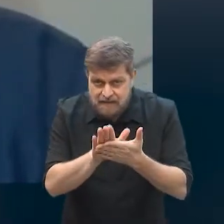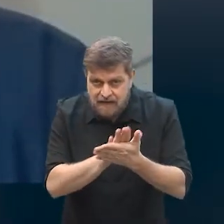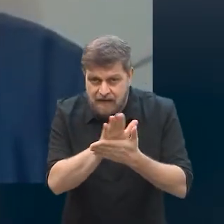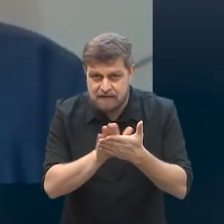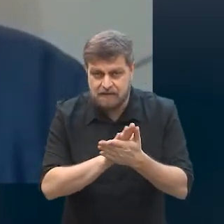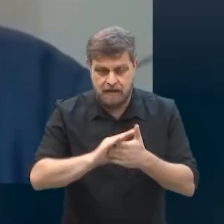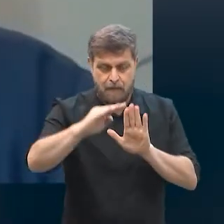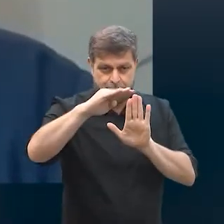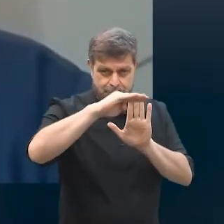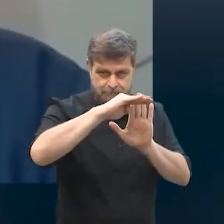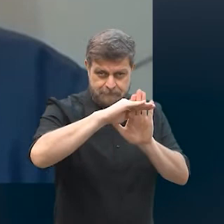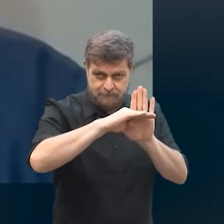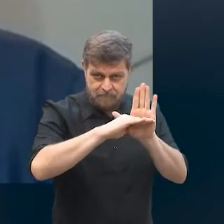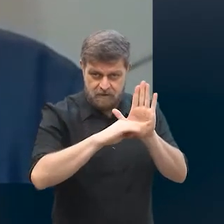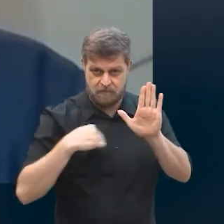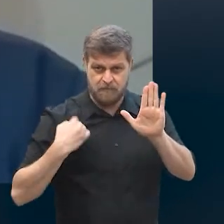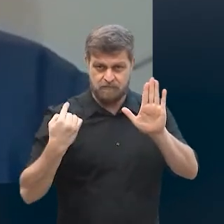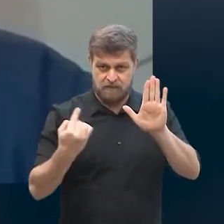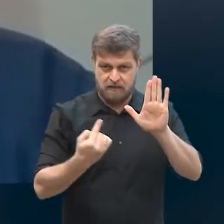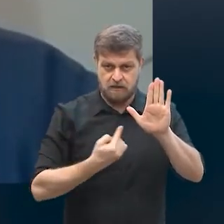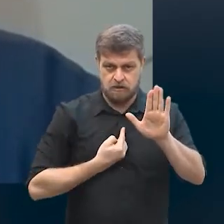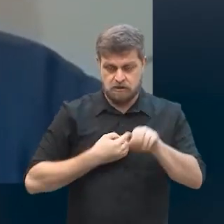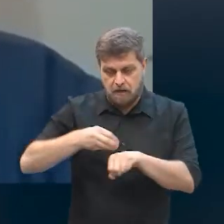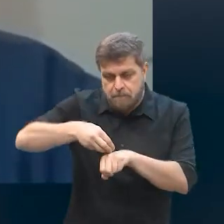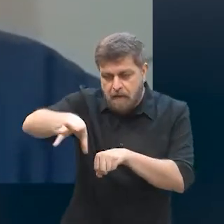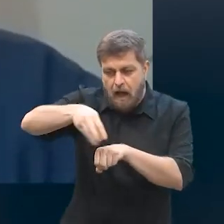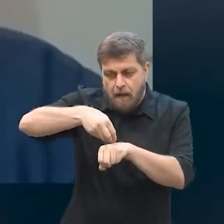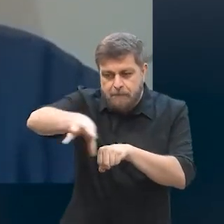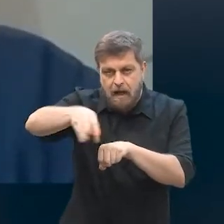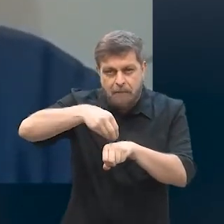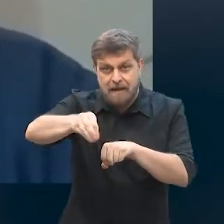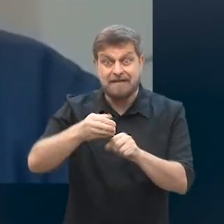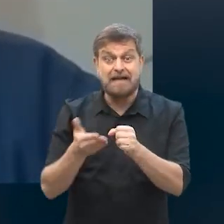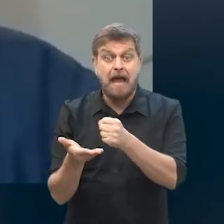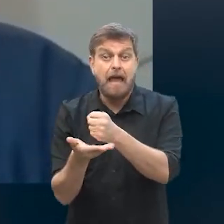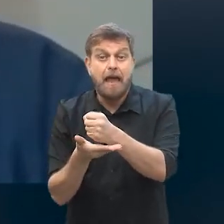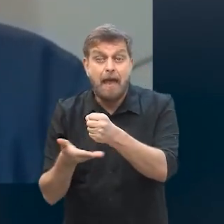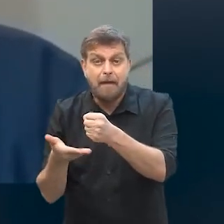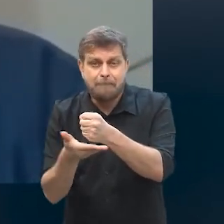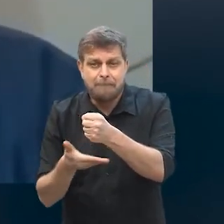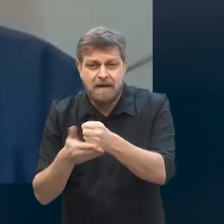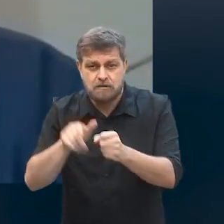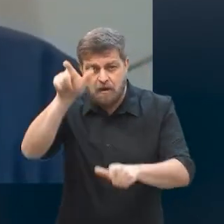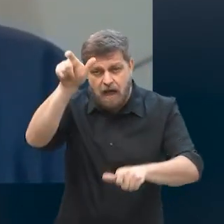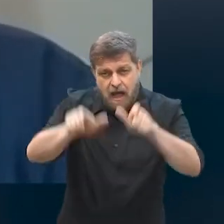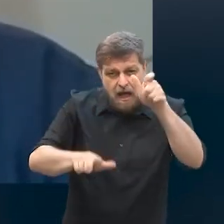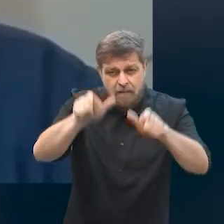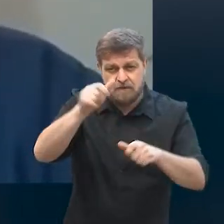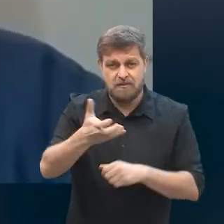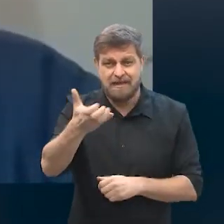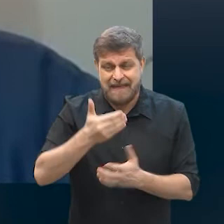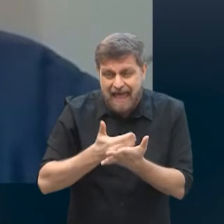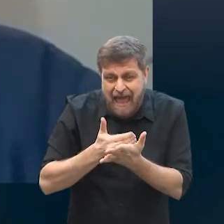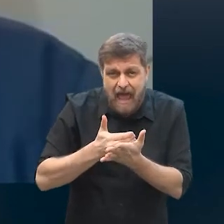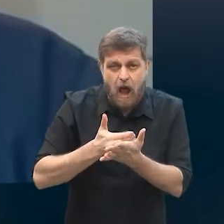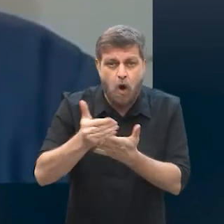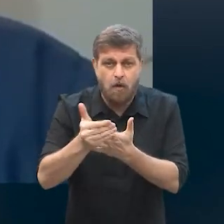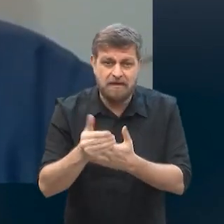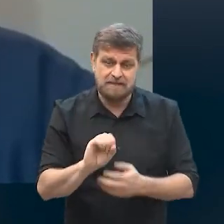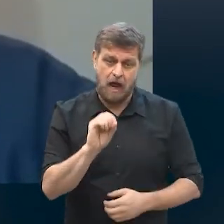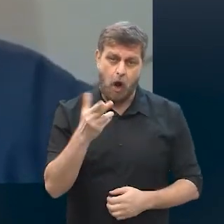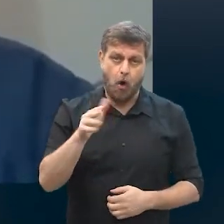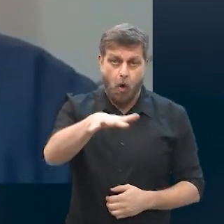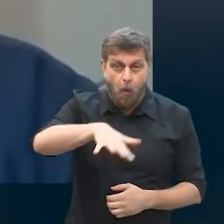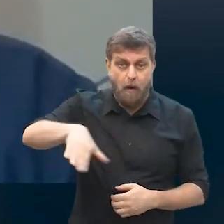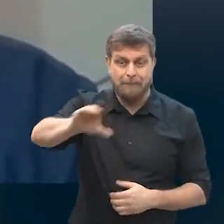Esses planos que a gente está passando aqui são planos muito básicos de quem quer começar qualquer negócio ou quem quer